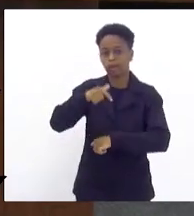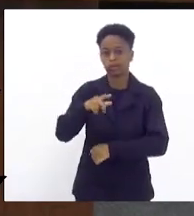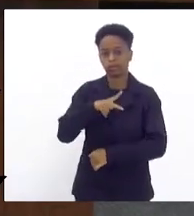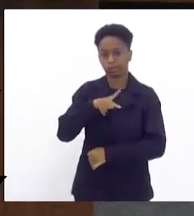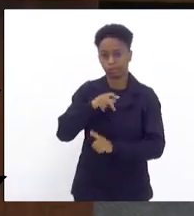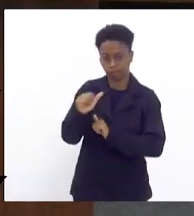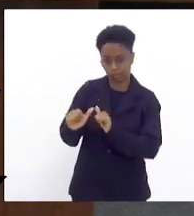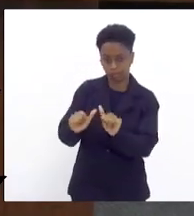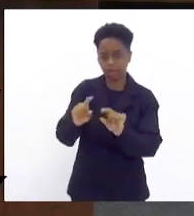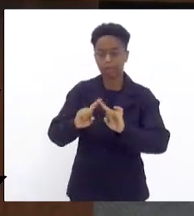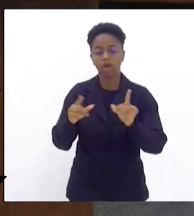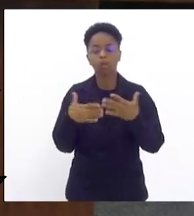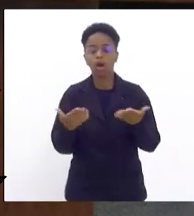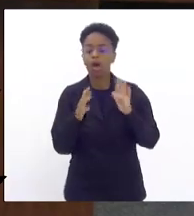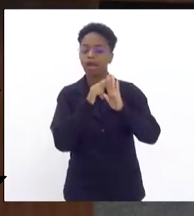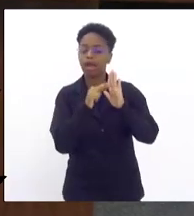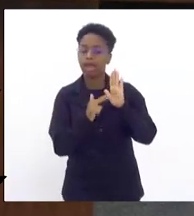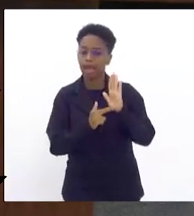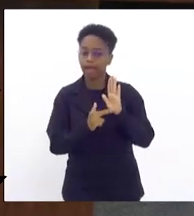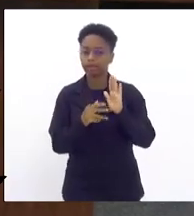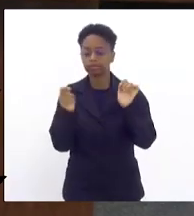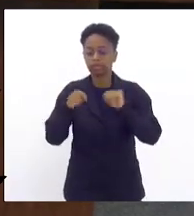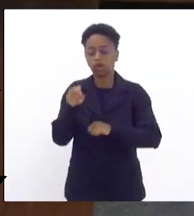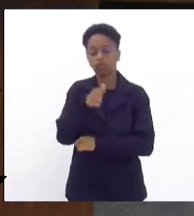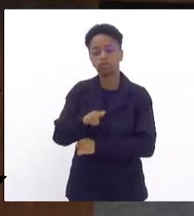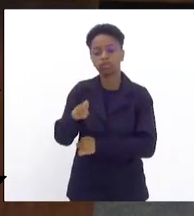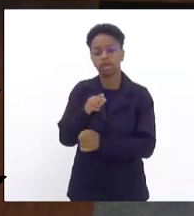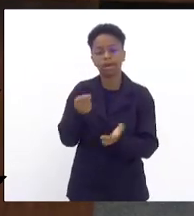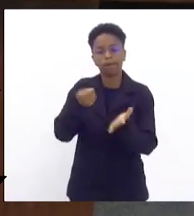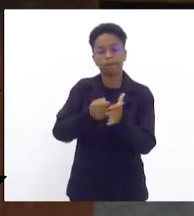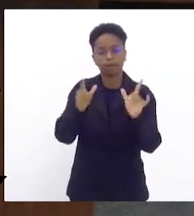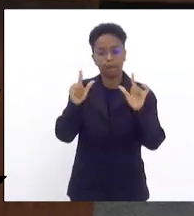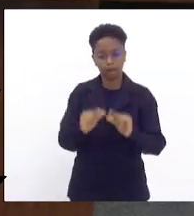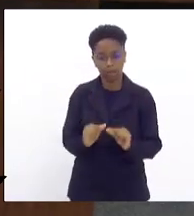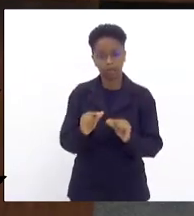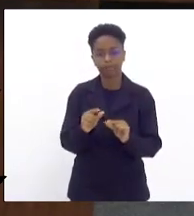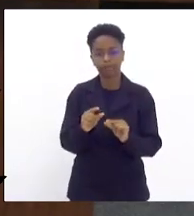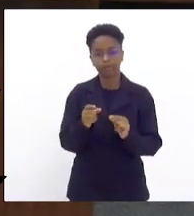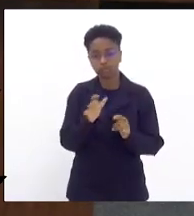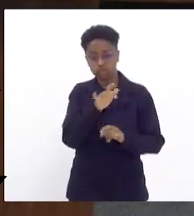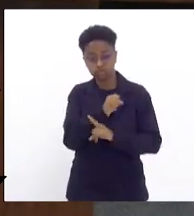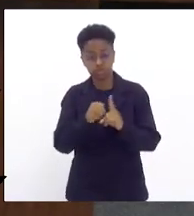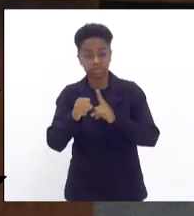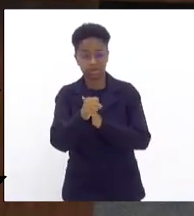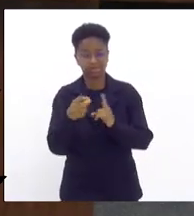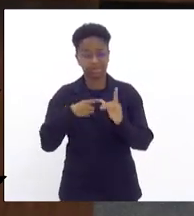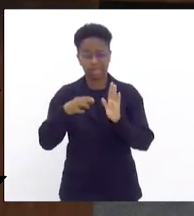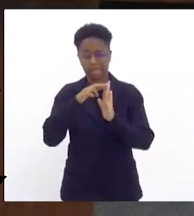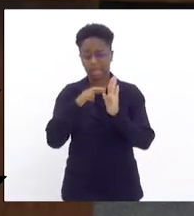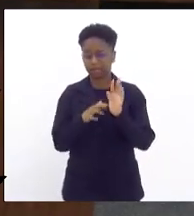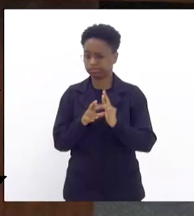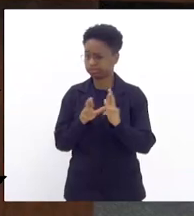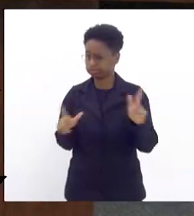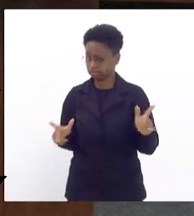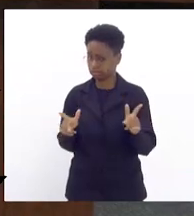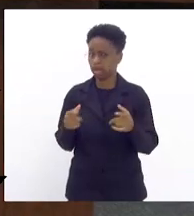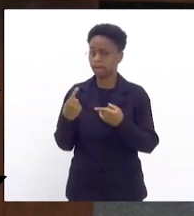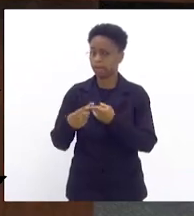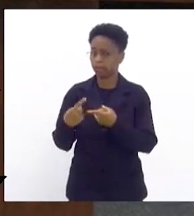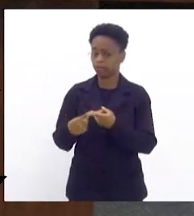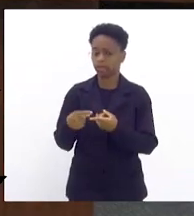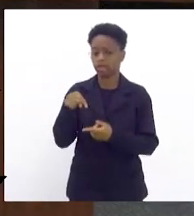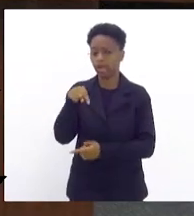os critérios para aplicação da tarifa social, para concessão do benefício, têm sido muito distintos, né? Aqui,